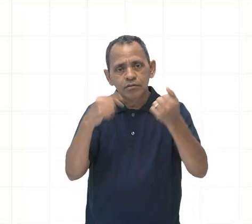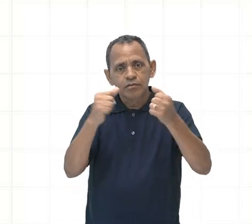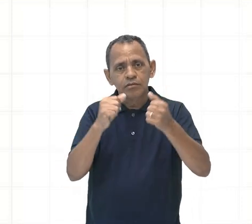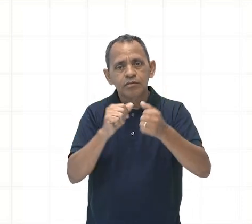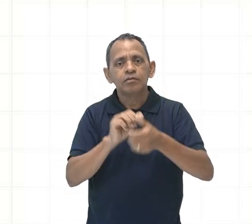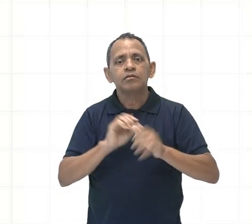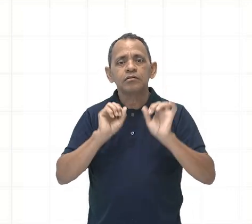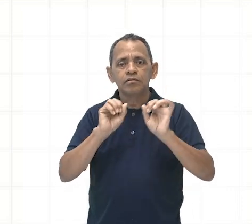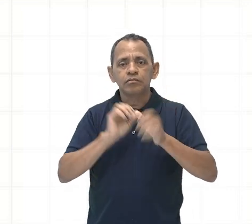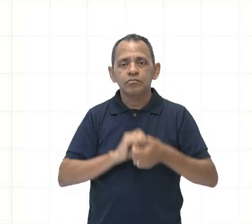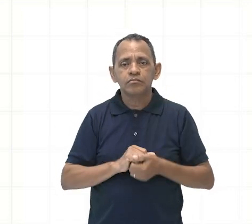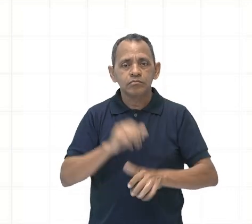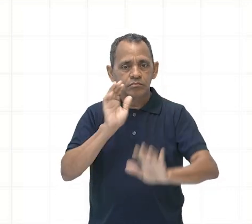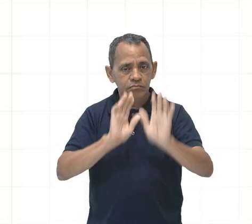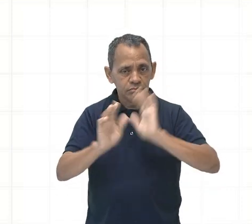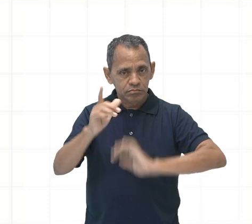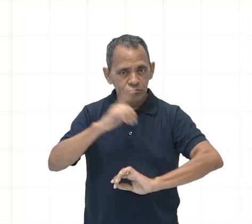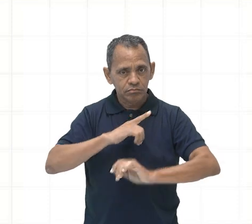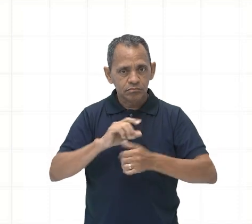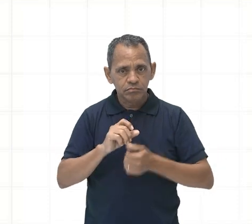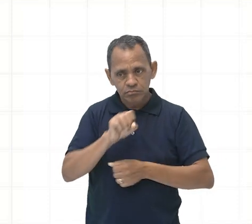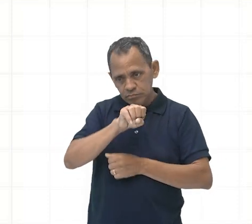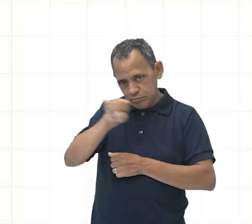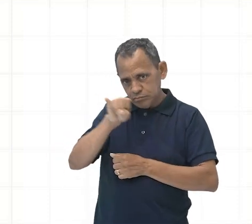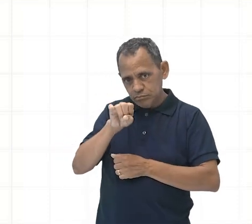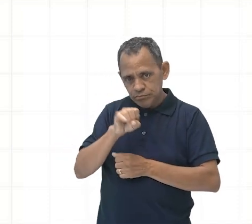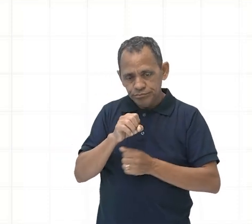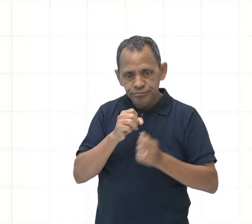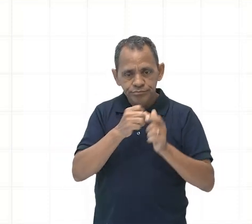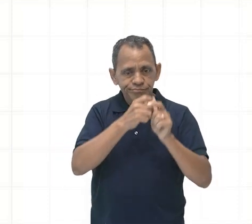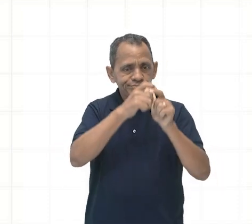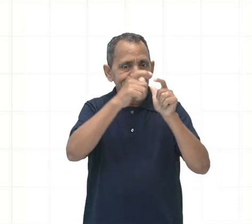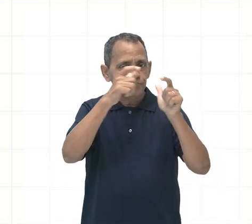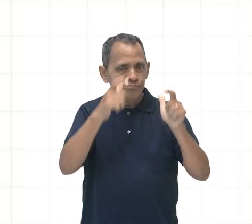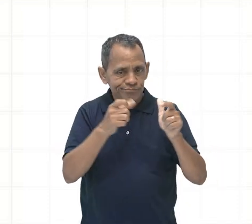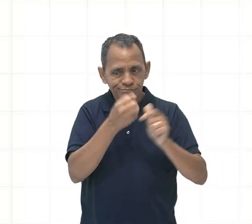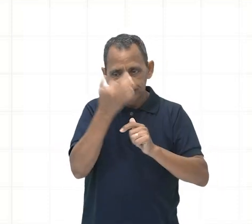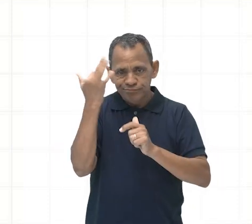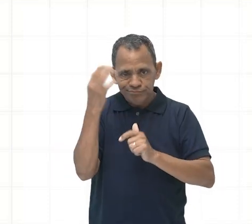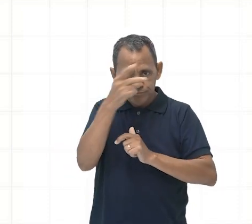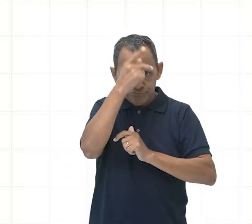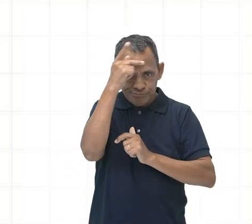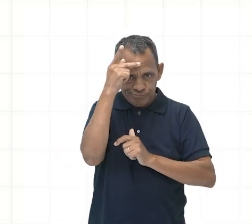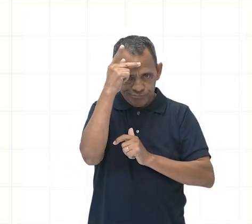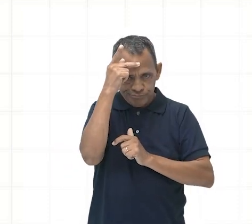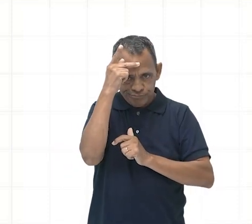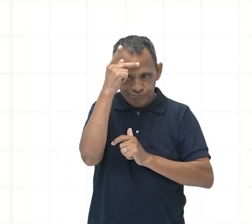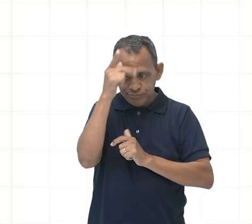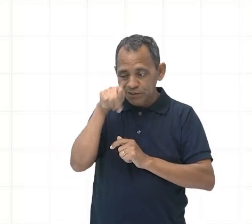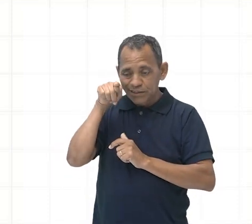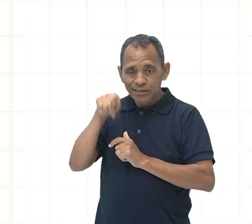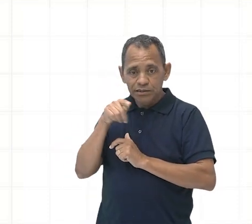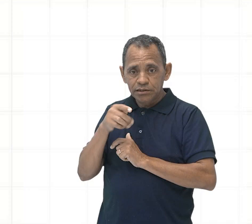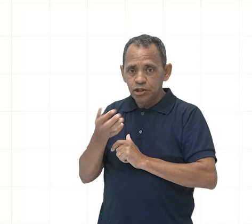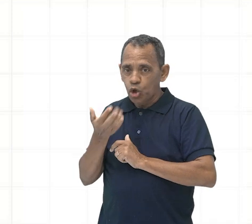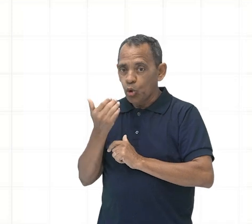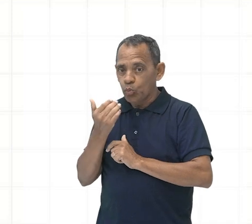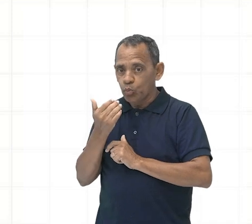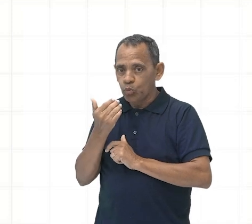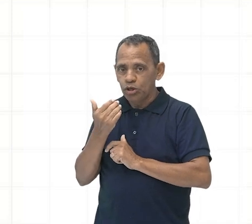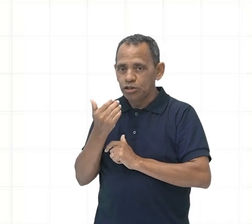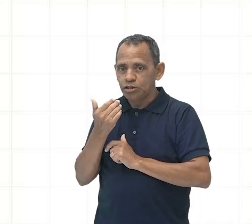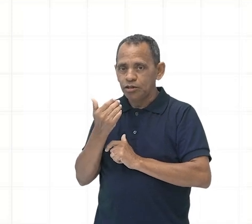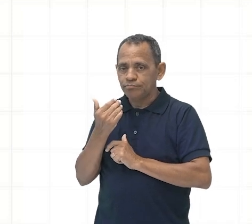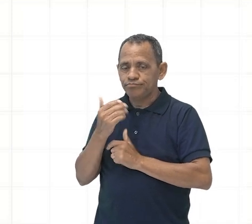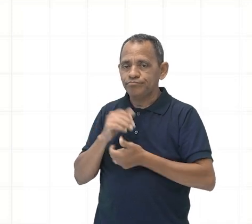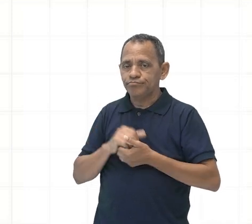diz? Se eu aumentar a quantidade de pessoas, a quantidade de comida ela não vai mudar, certo?